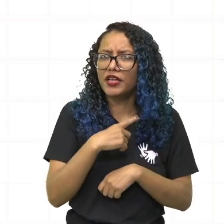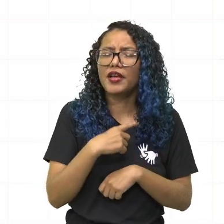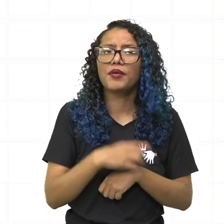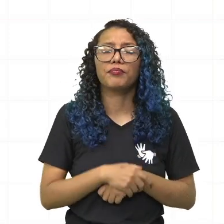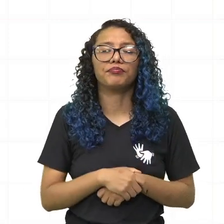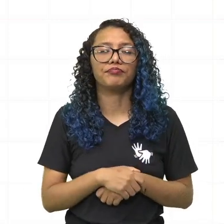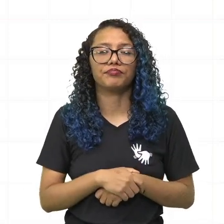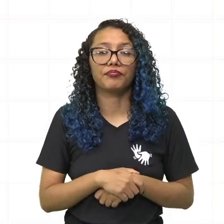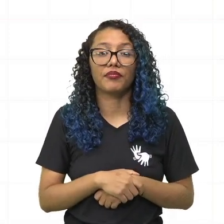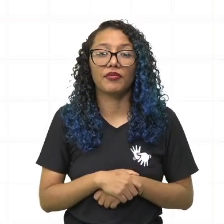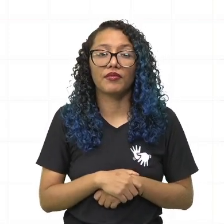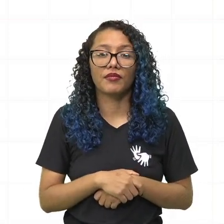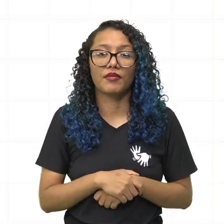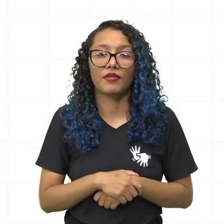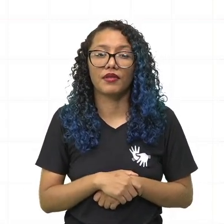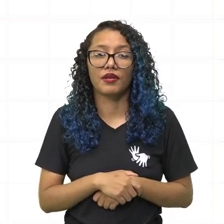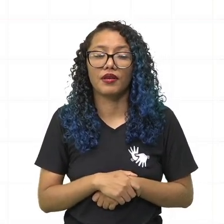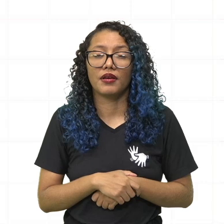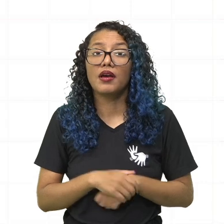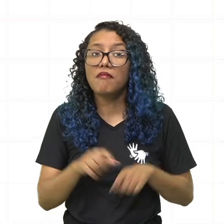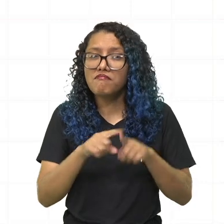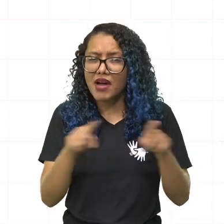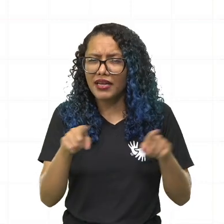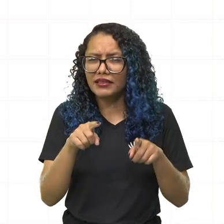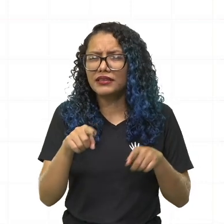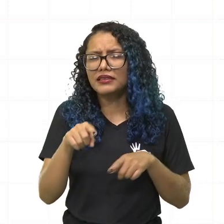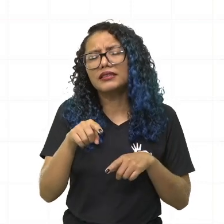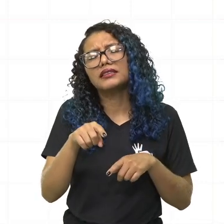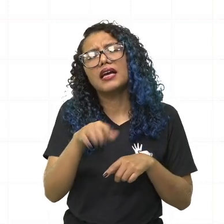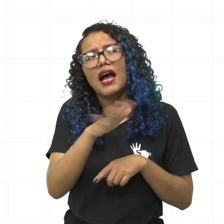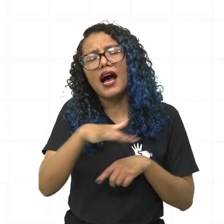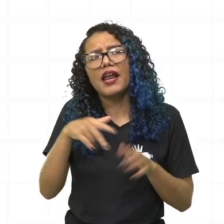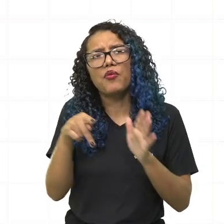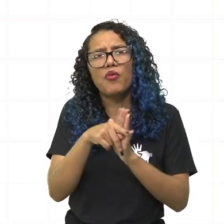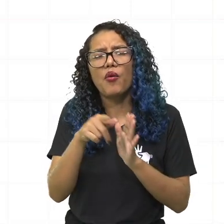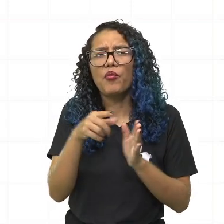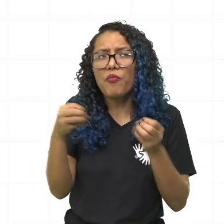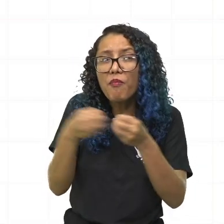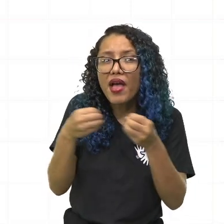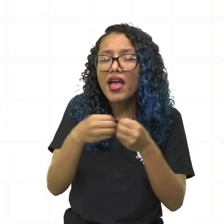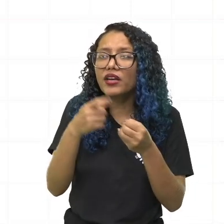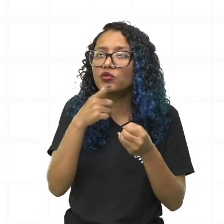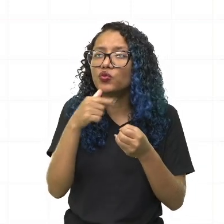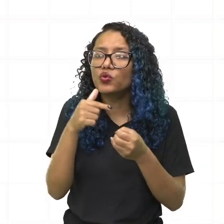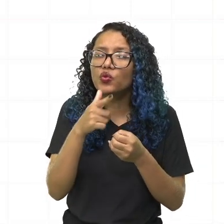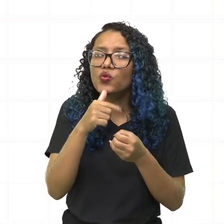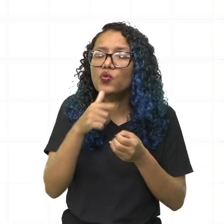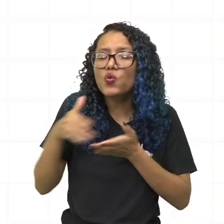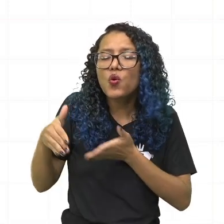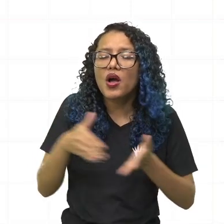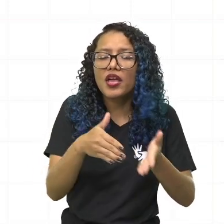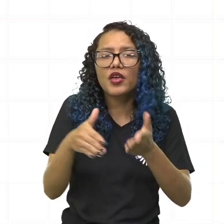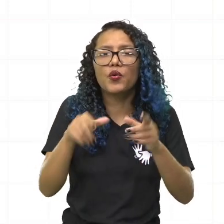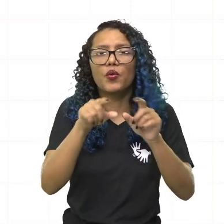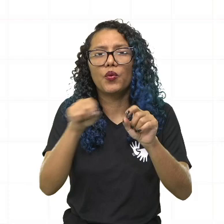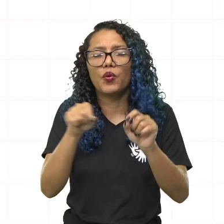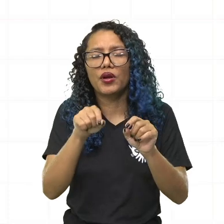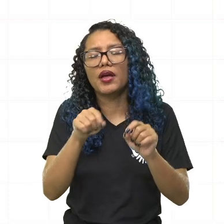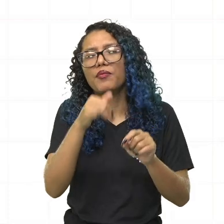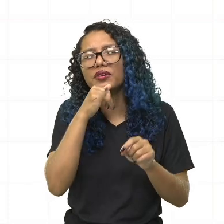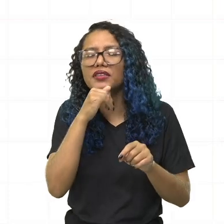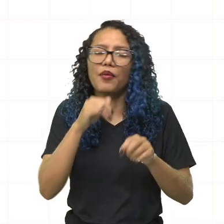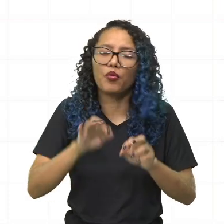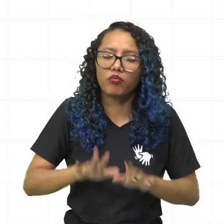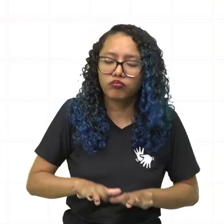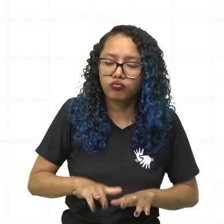justamente aquelas áreas das planícies fluviais, perto dos rios, áreas de várzea, né? aquela área que fica enchendo e